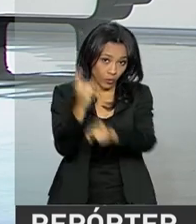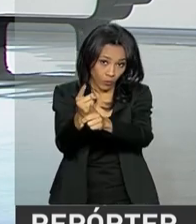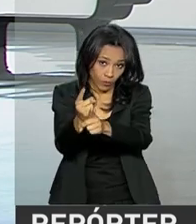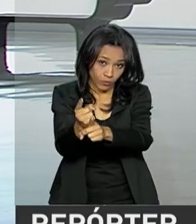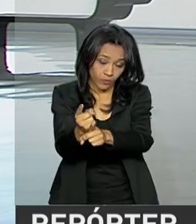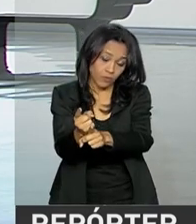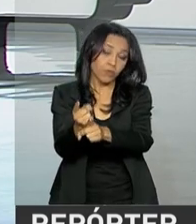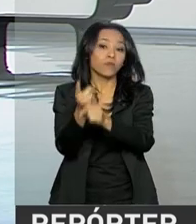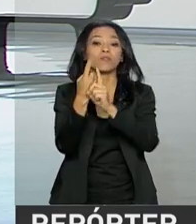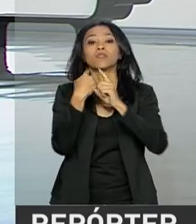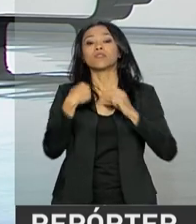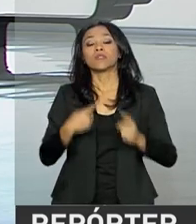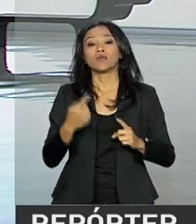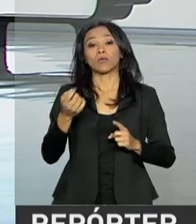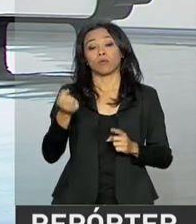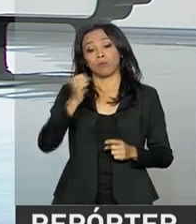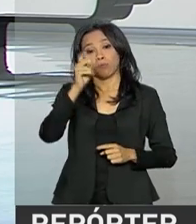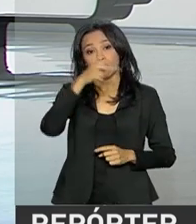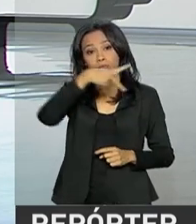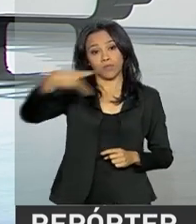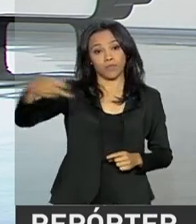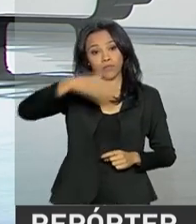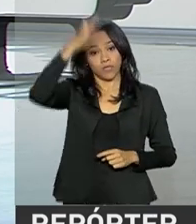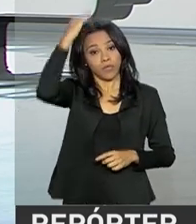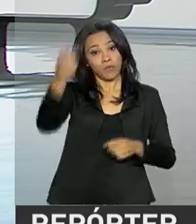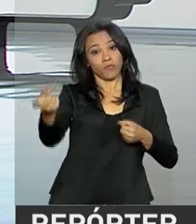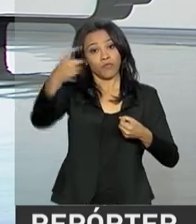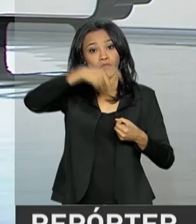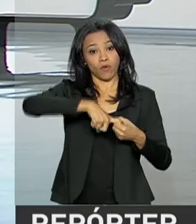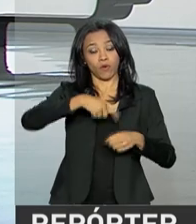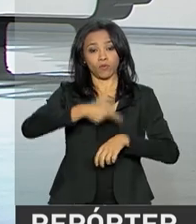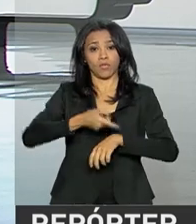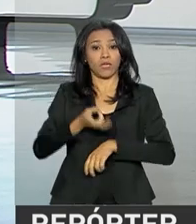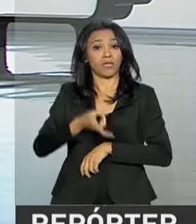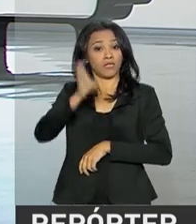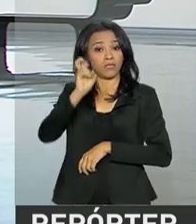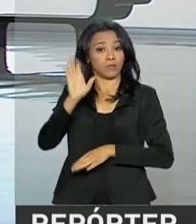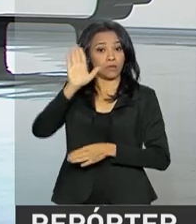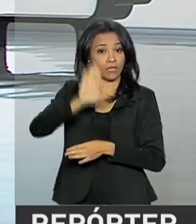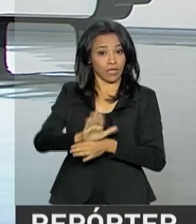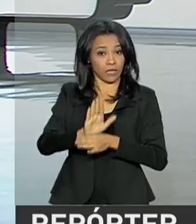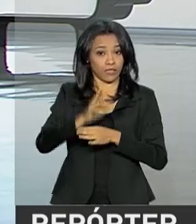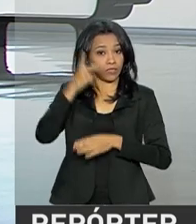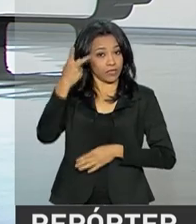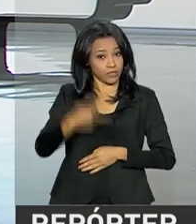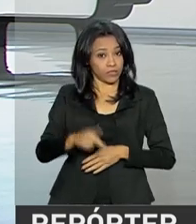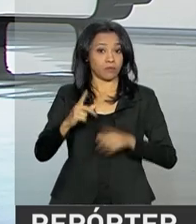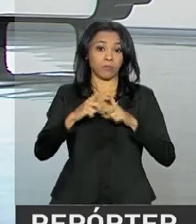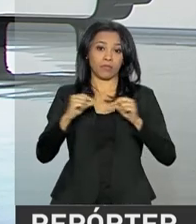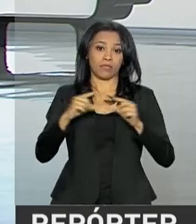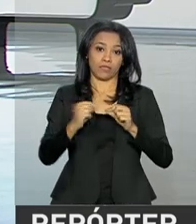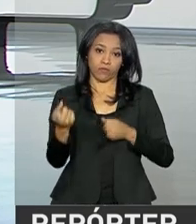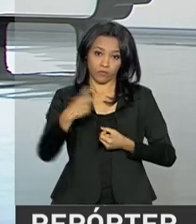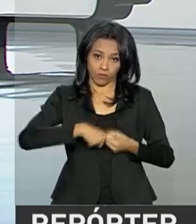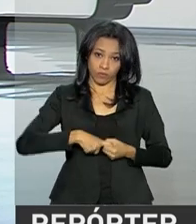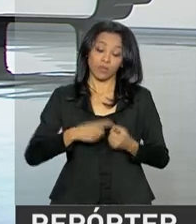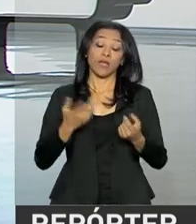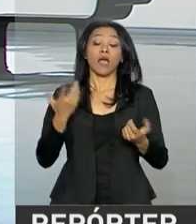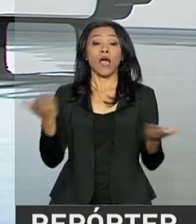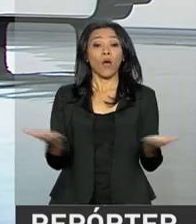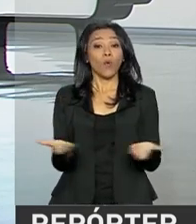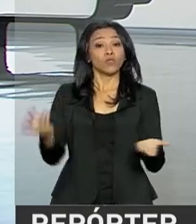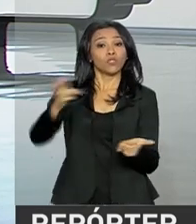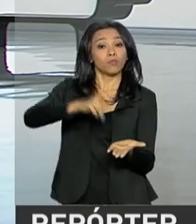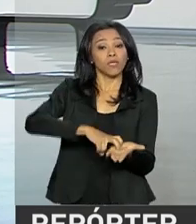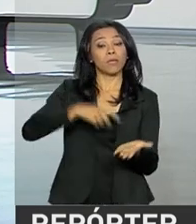o o presidente deve retornar a brasília por volta das cinco horas da tarde mas agora pela manhã ele participa da sessão